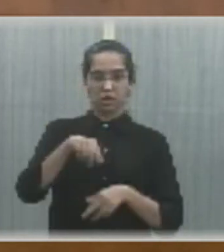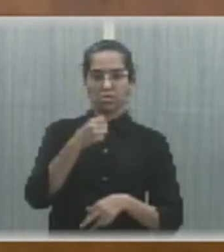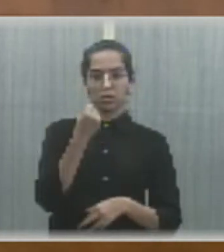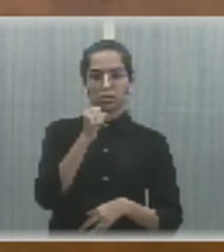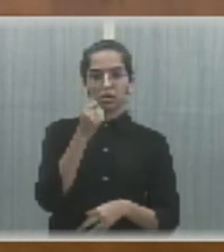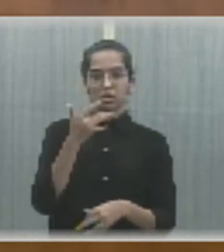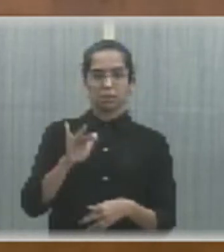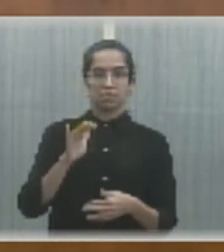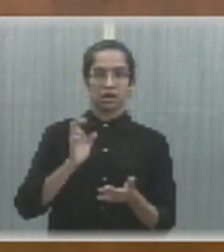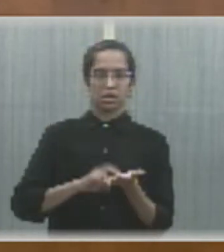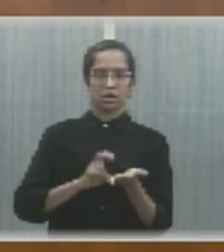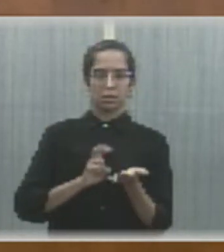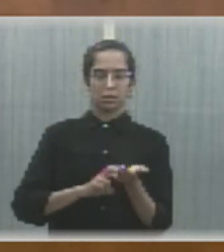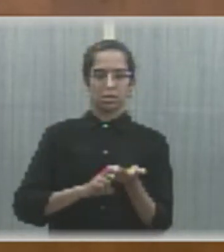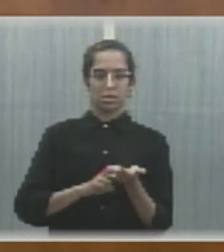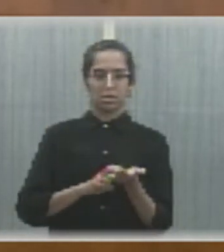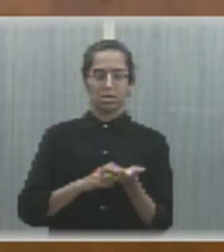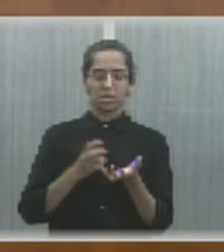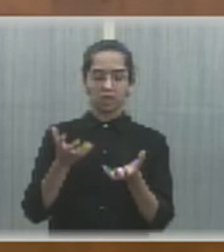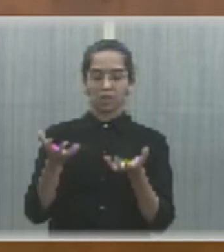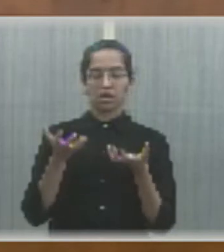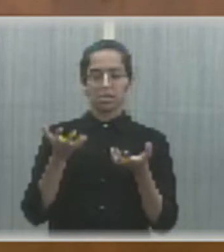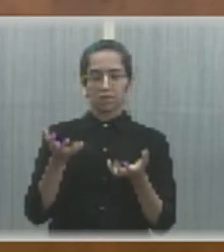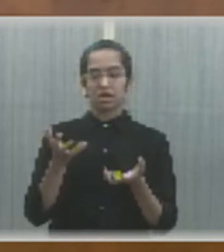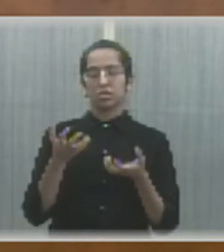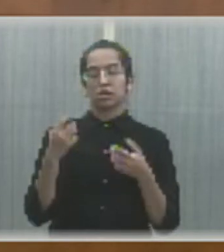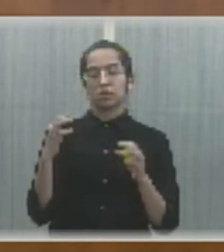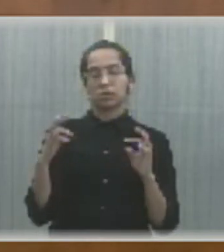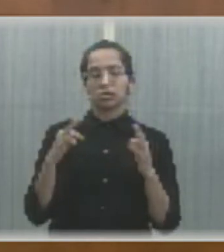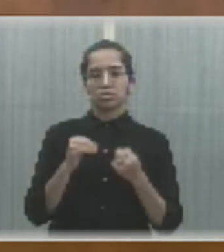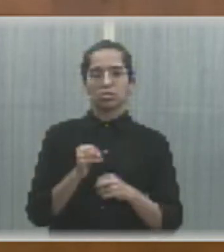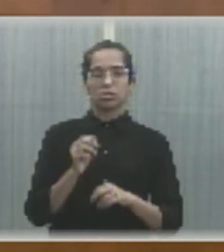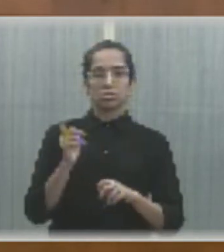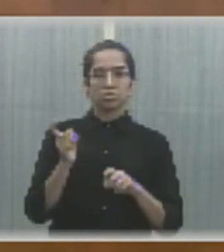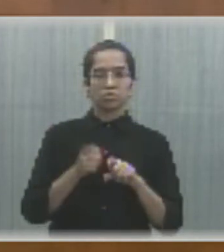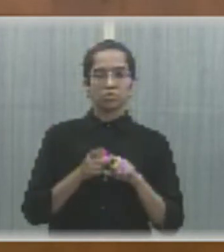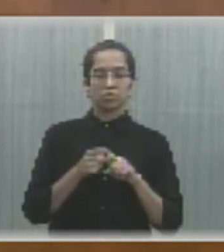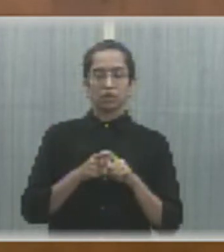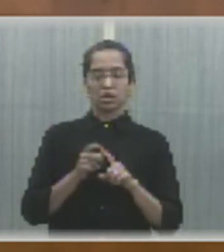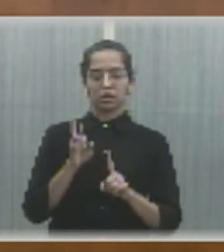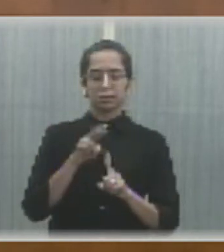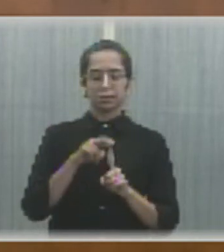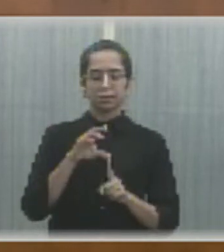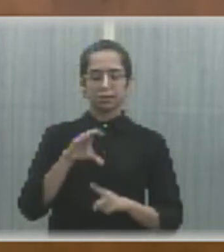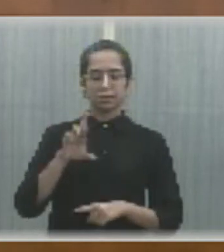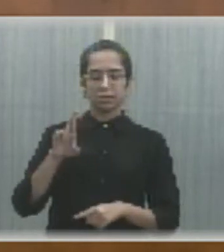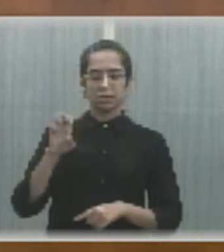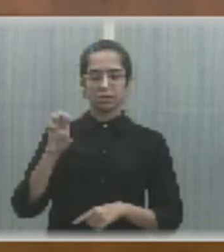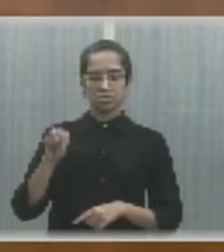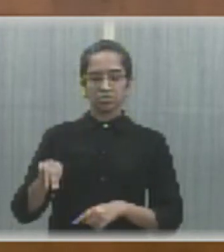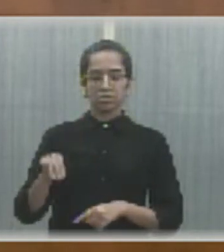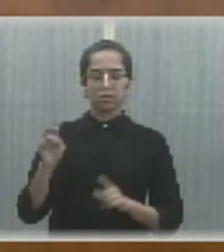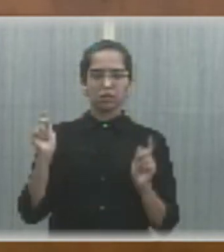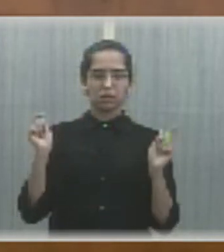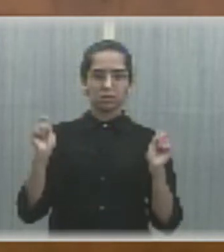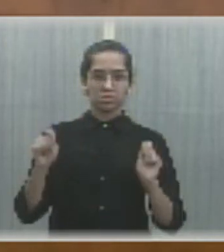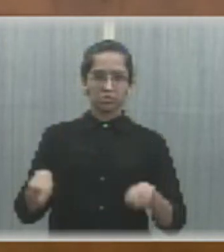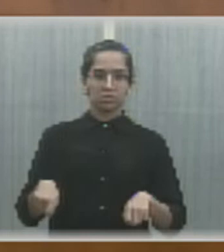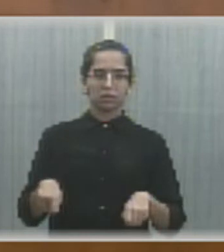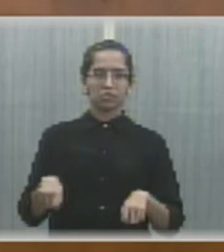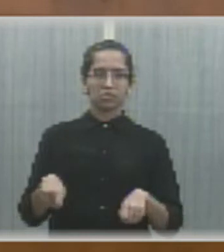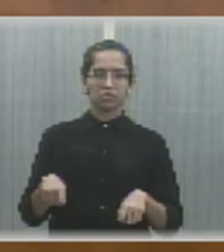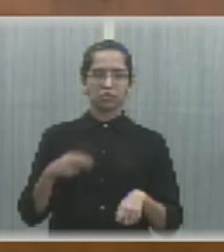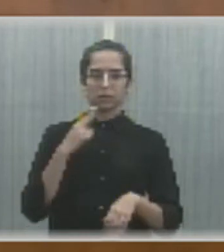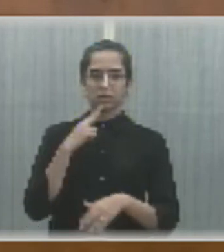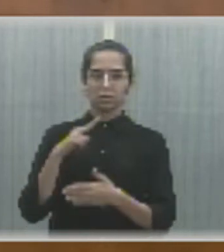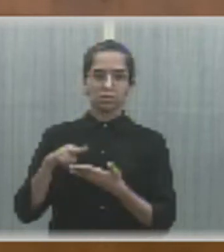manhã e queremos que os médicos, através do CRM, possam trazer